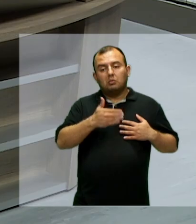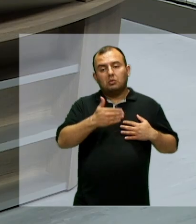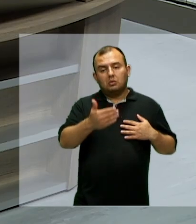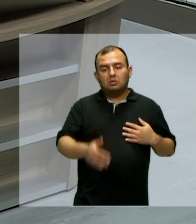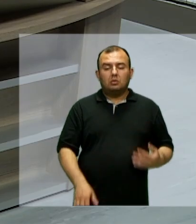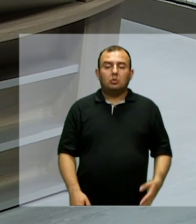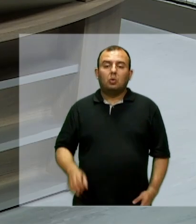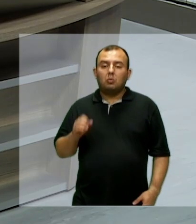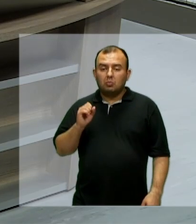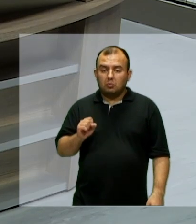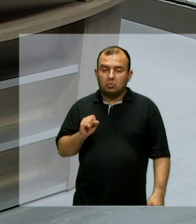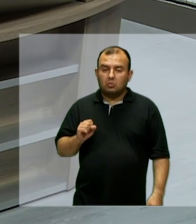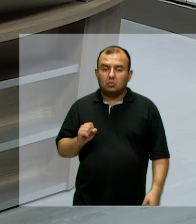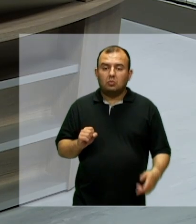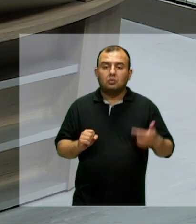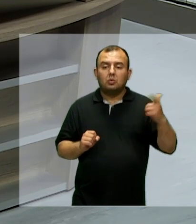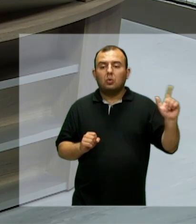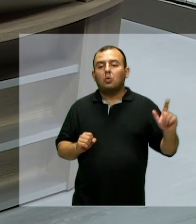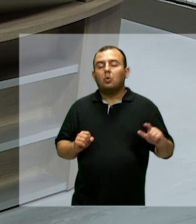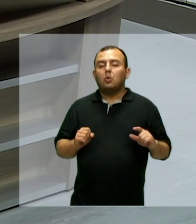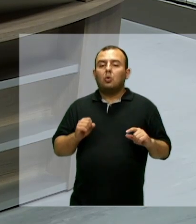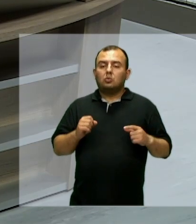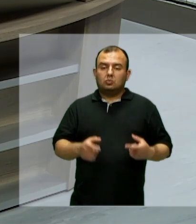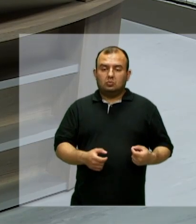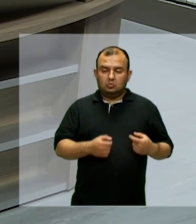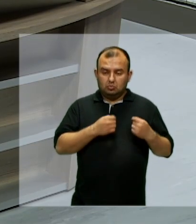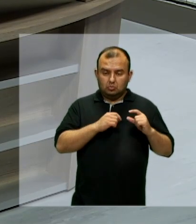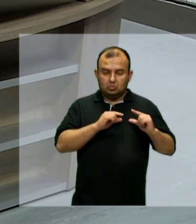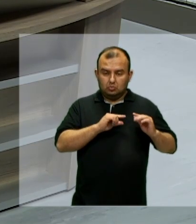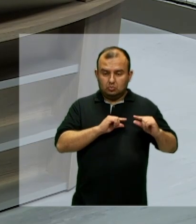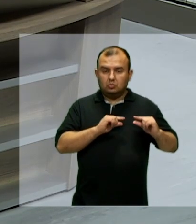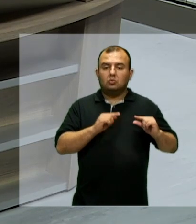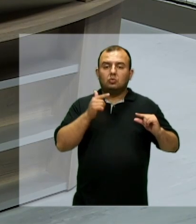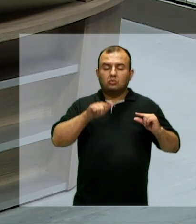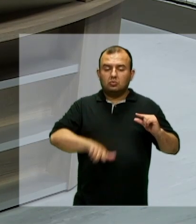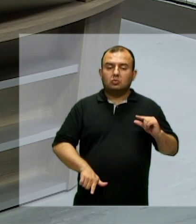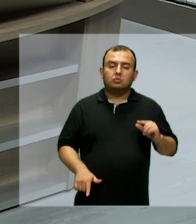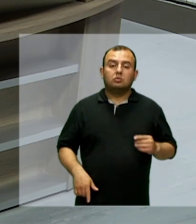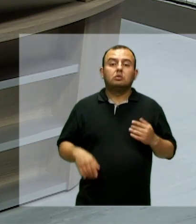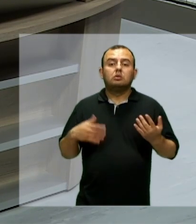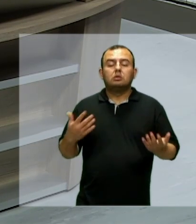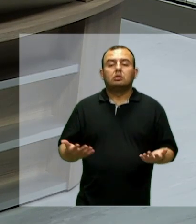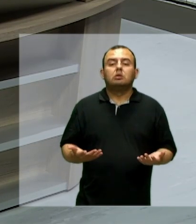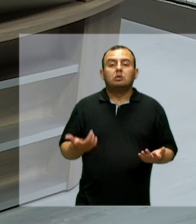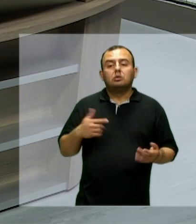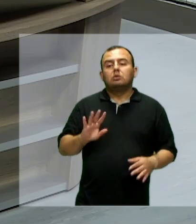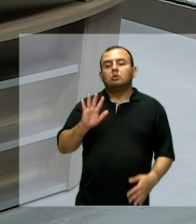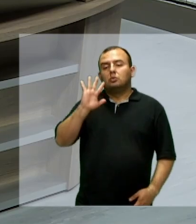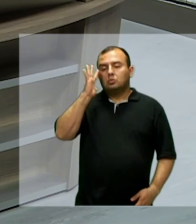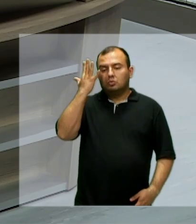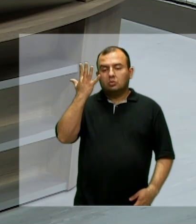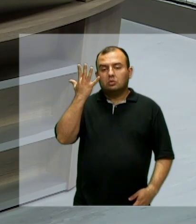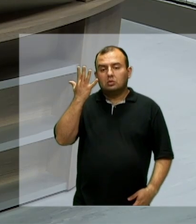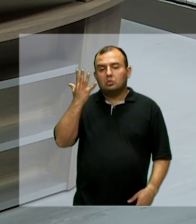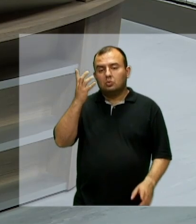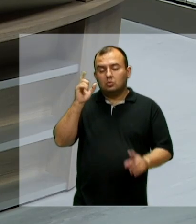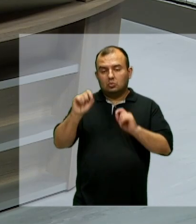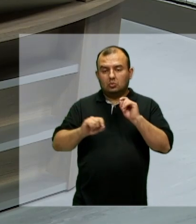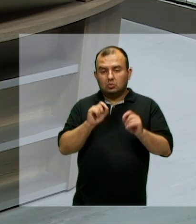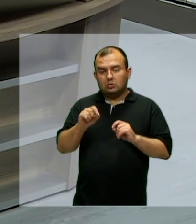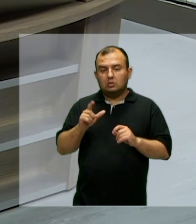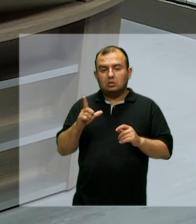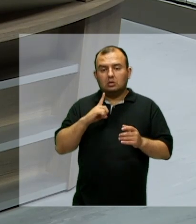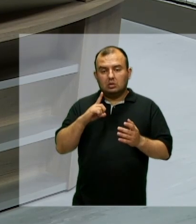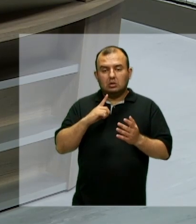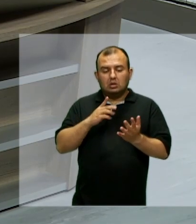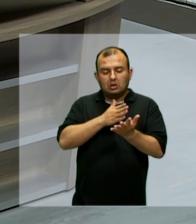posso ter um outro tumor ou o mesmo tumor voltando. E aí, quando isso acontece, você parte para linhas